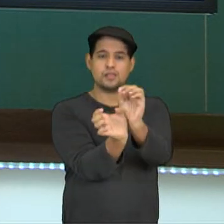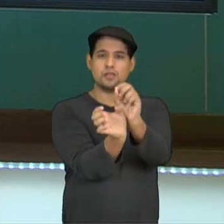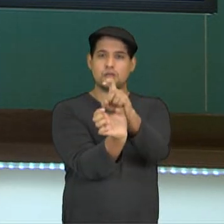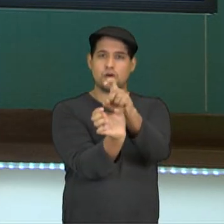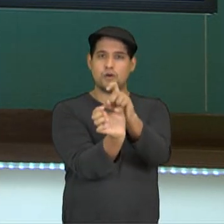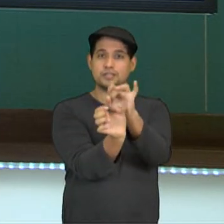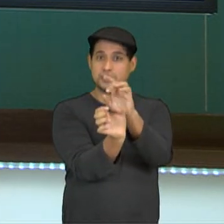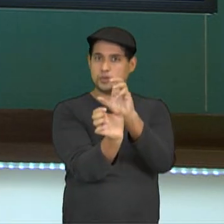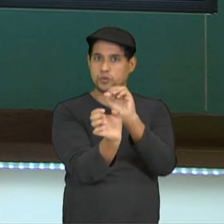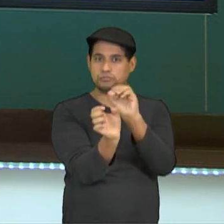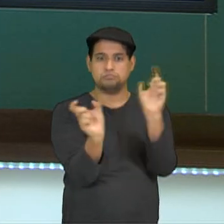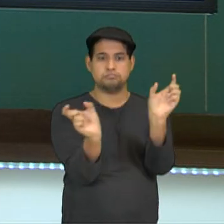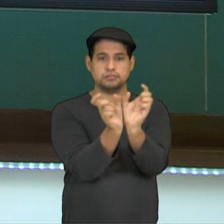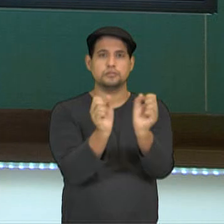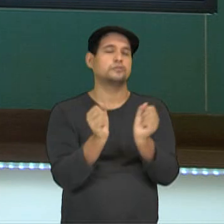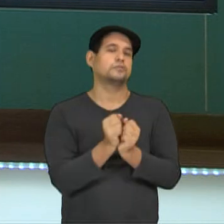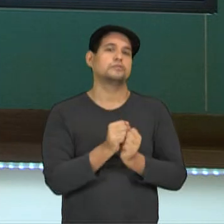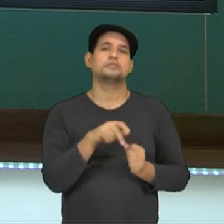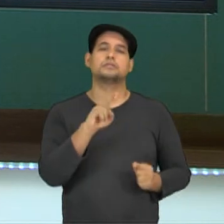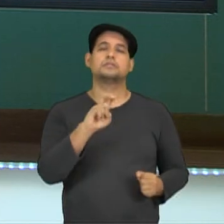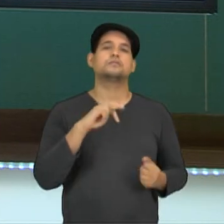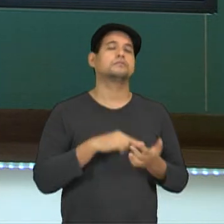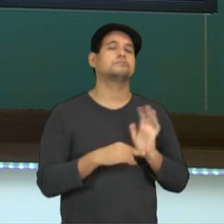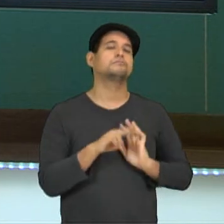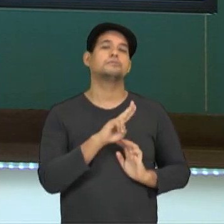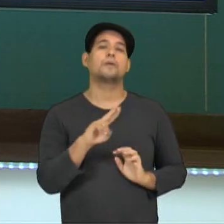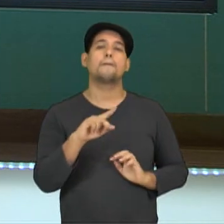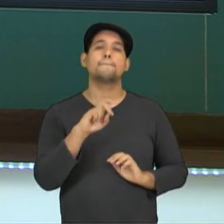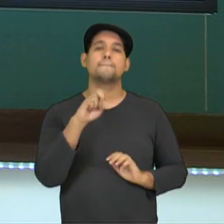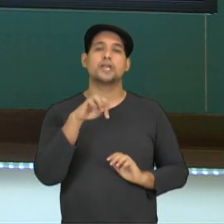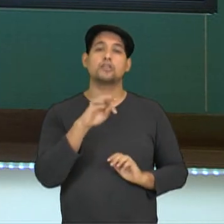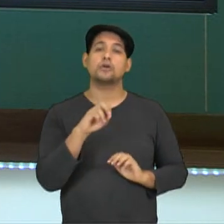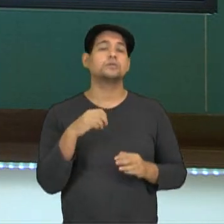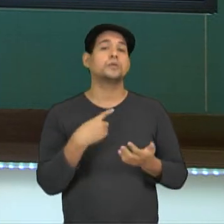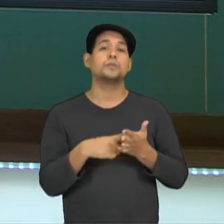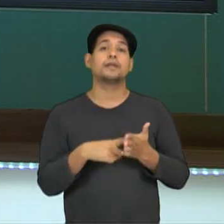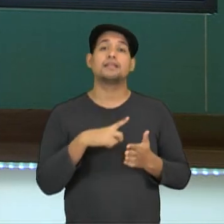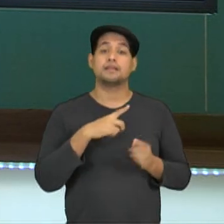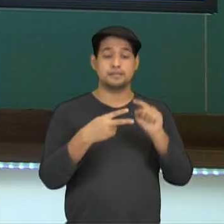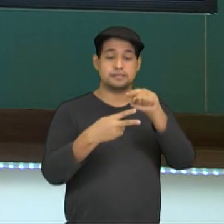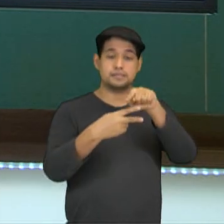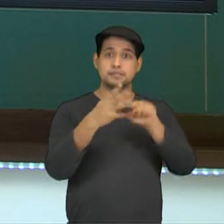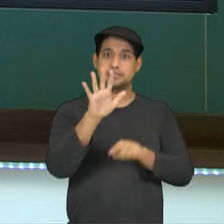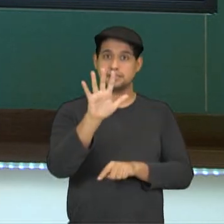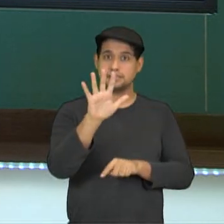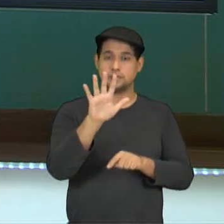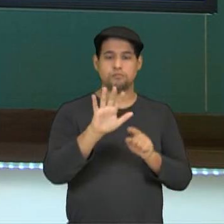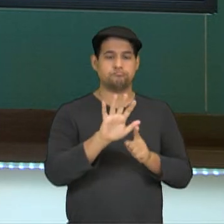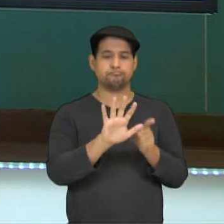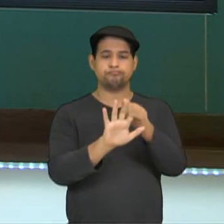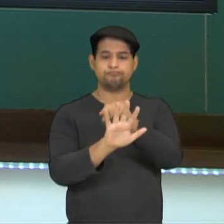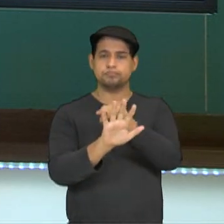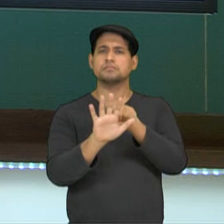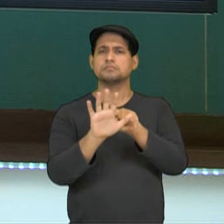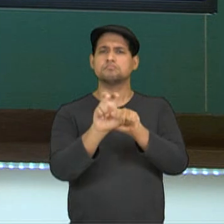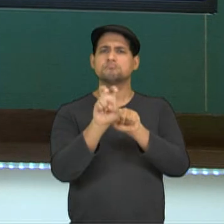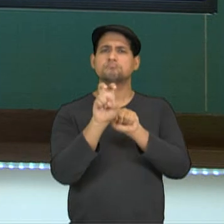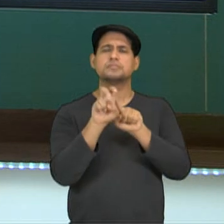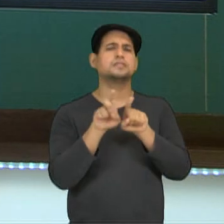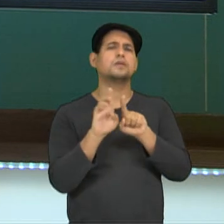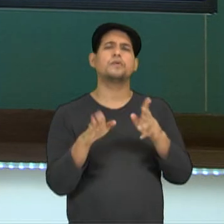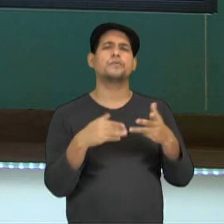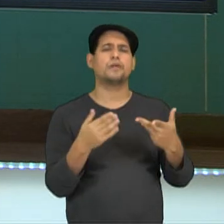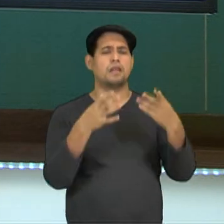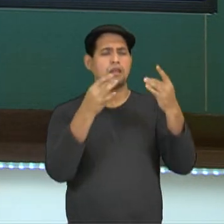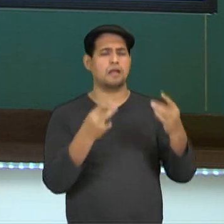São 5 oxigênios, por isso que ele virou pentóxido. E aí você vai olhar qual é o